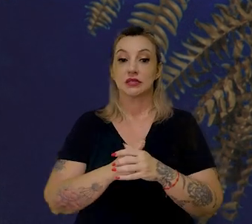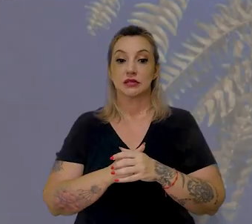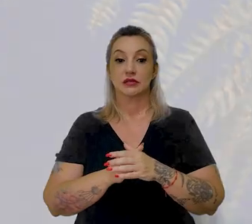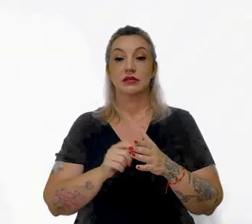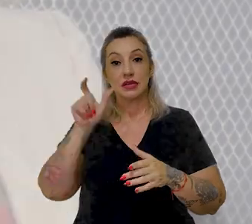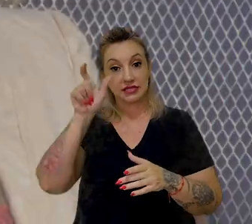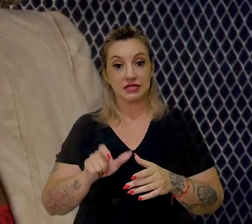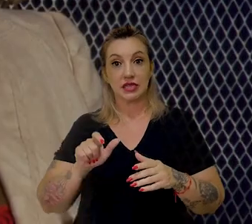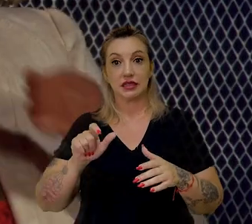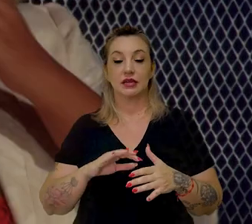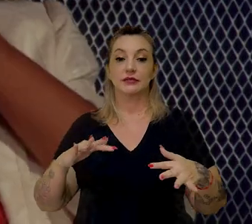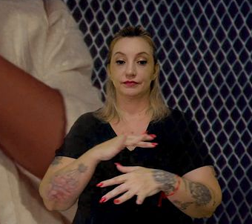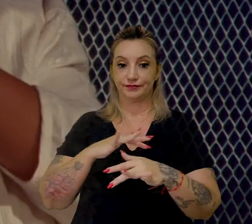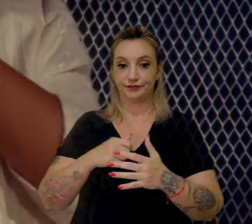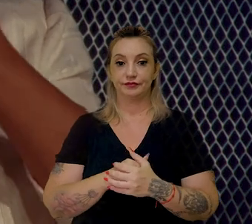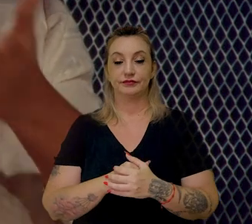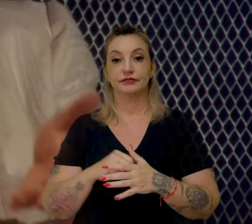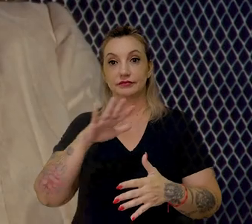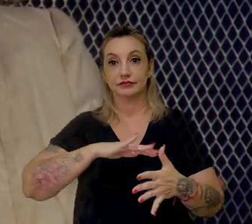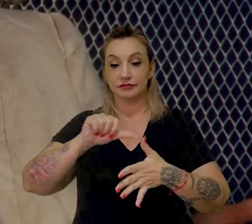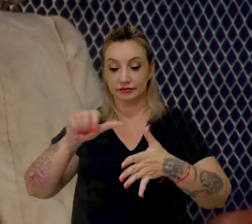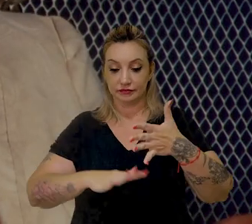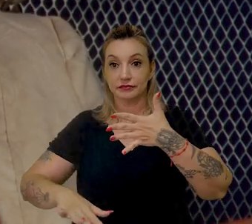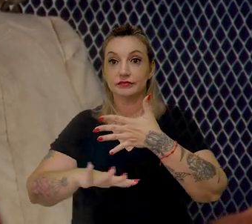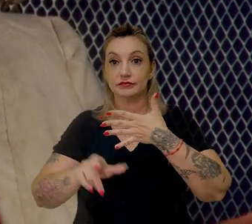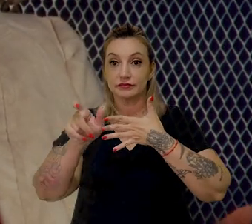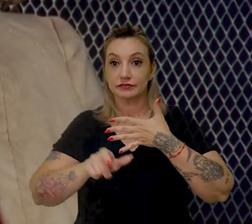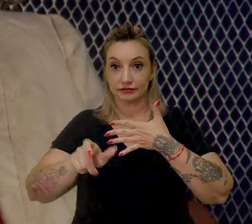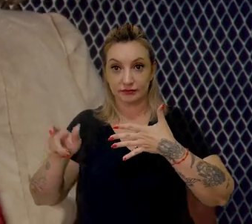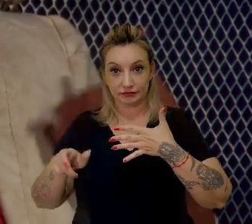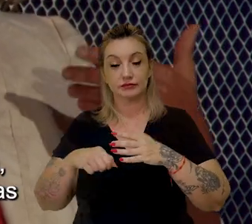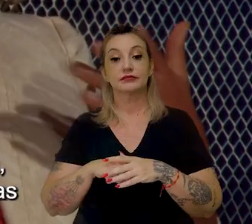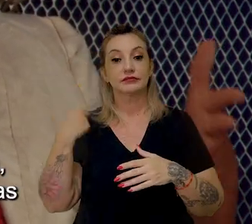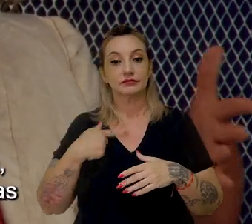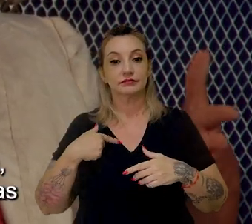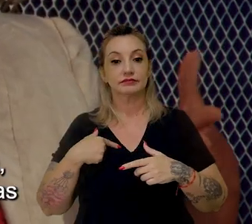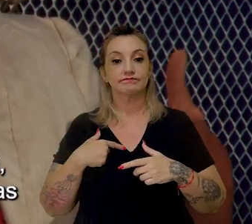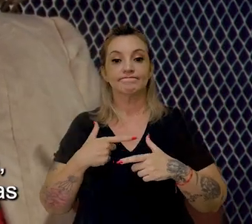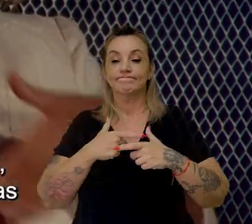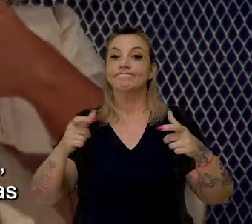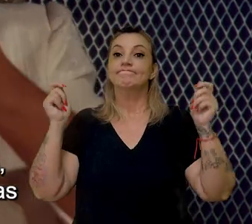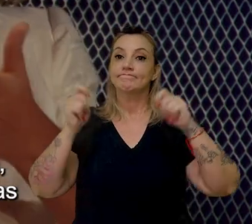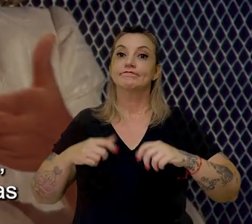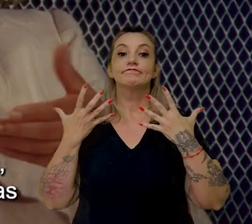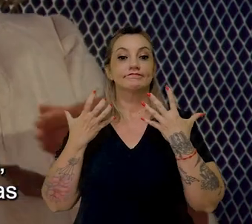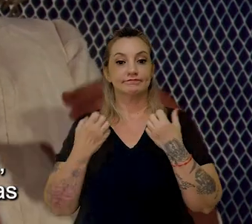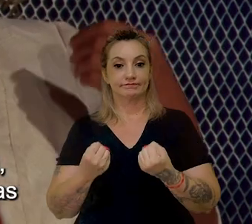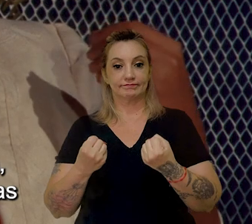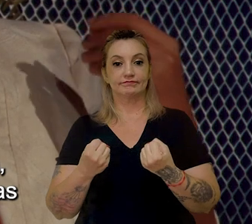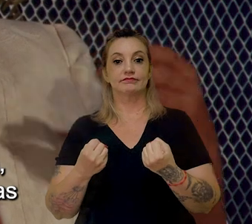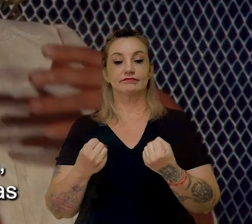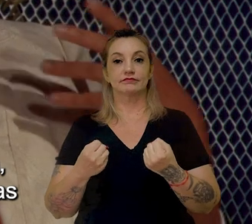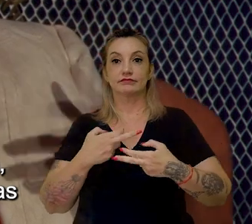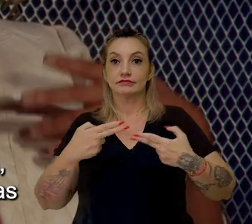ser cidadão do campo das dos das pessoas em situação de vulnerabilidade de a gente aumentar a capacidade de resiliência que